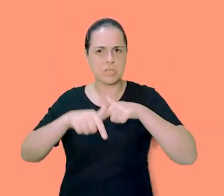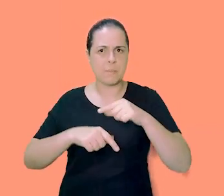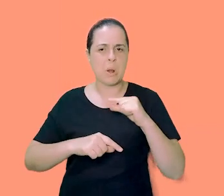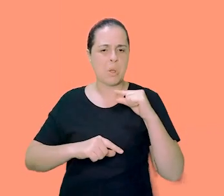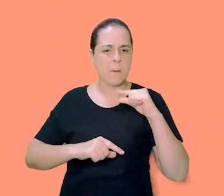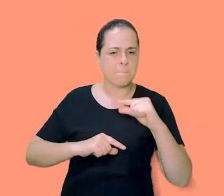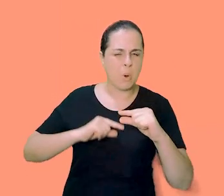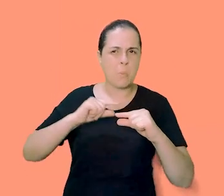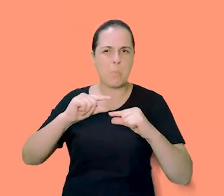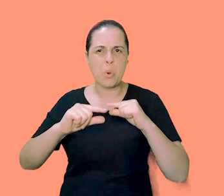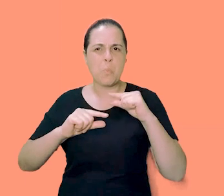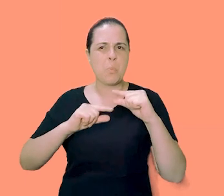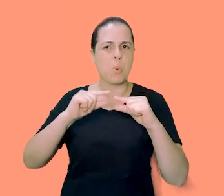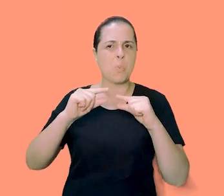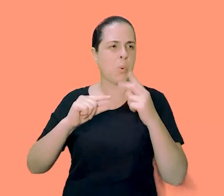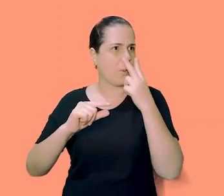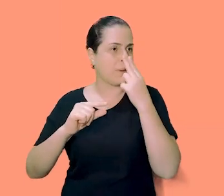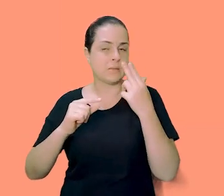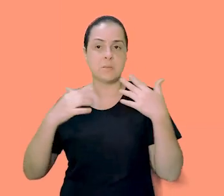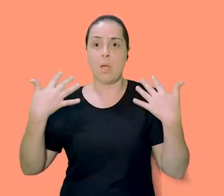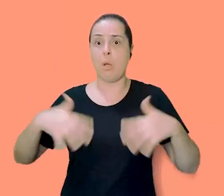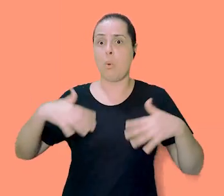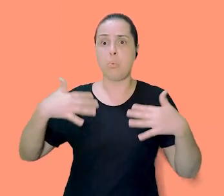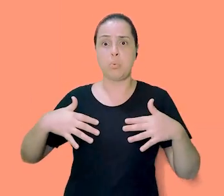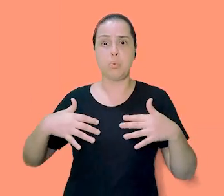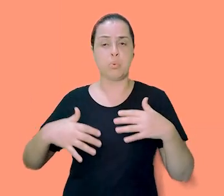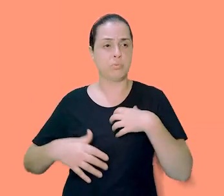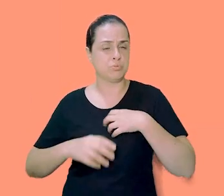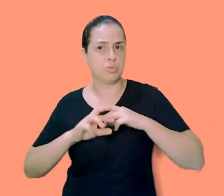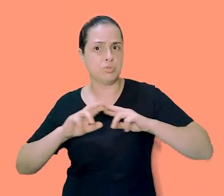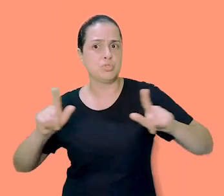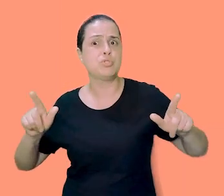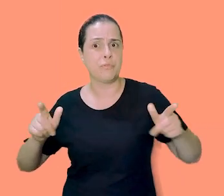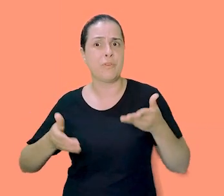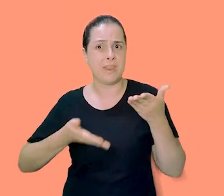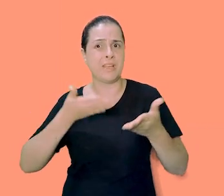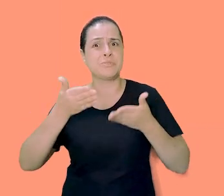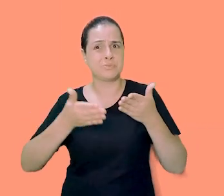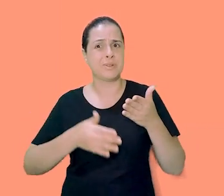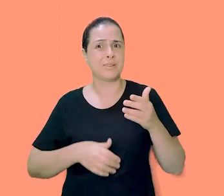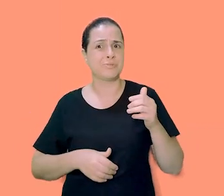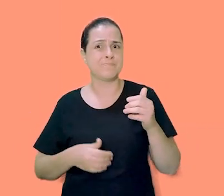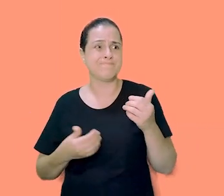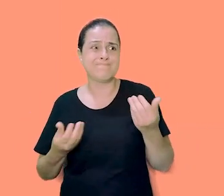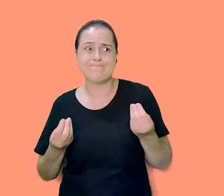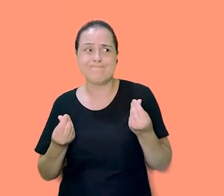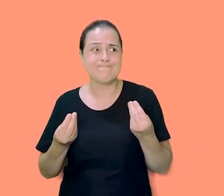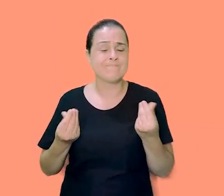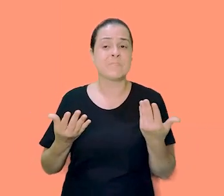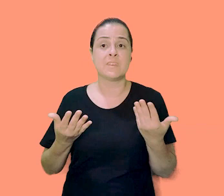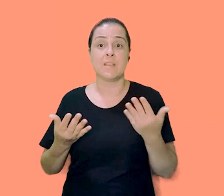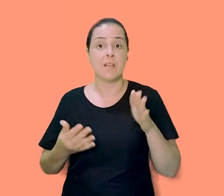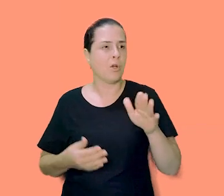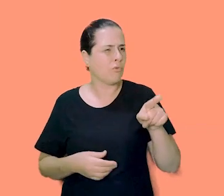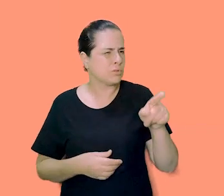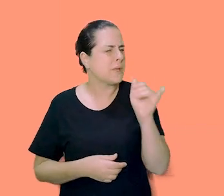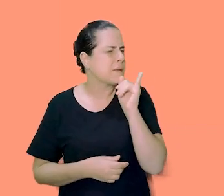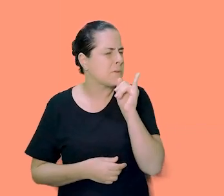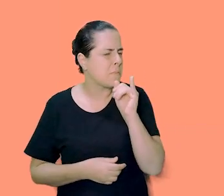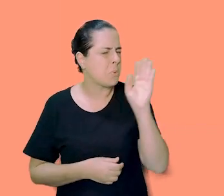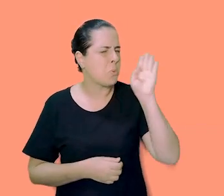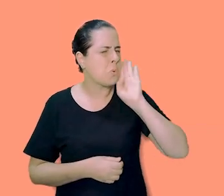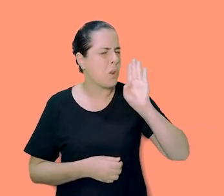coisas podem fazer grande diferença, né? Sim. Você tem algum exemplo bacana de